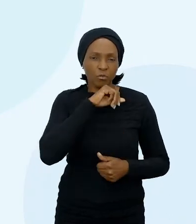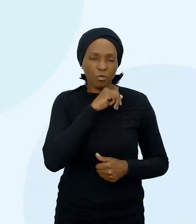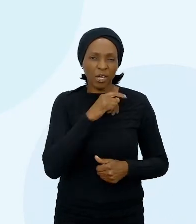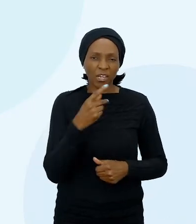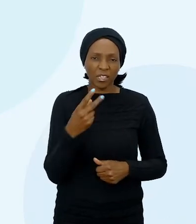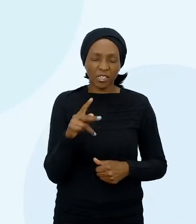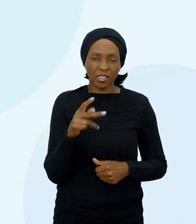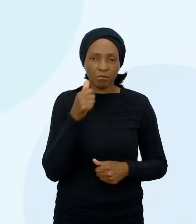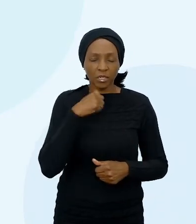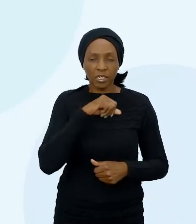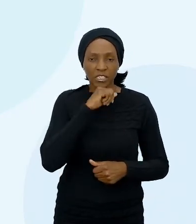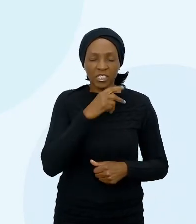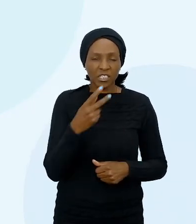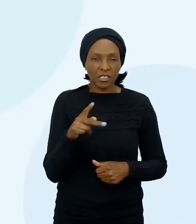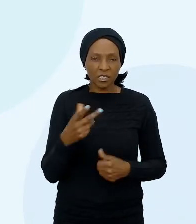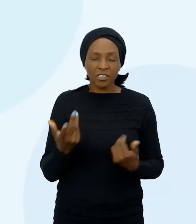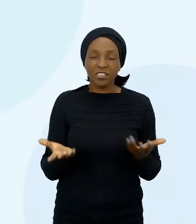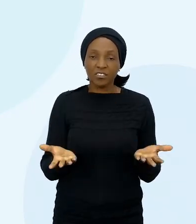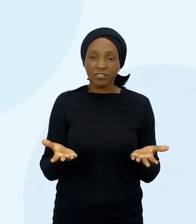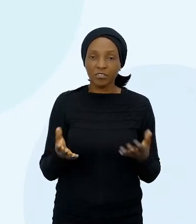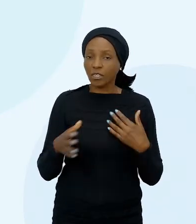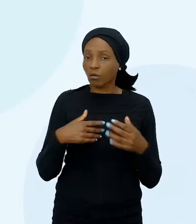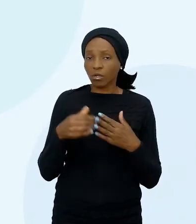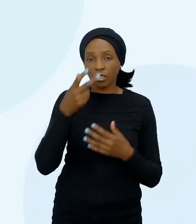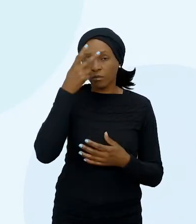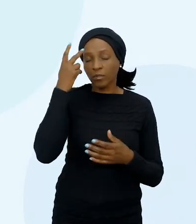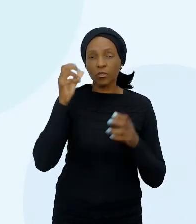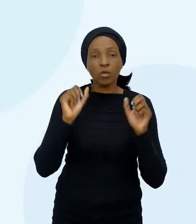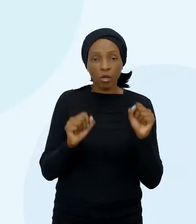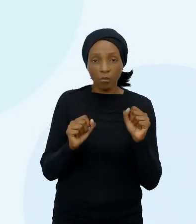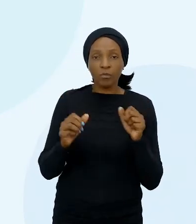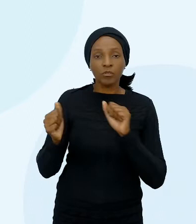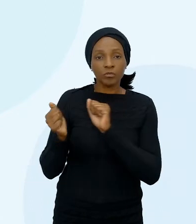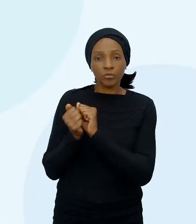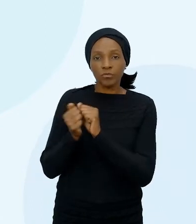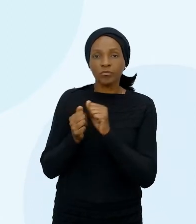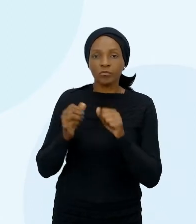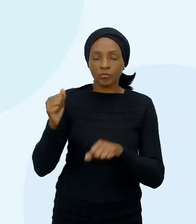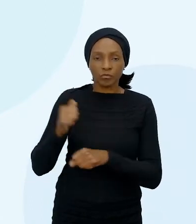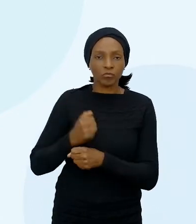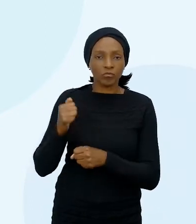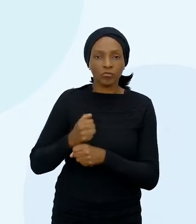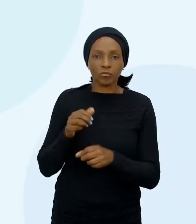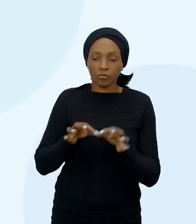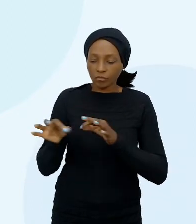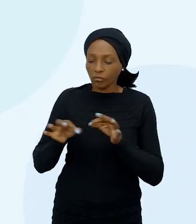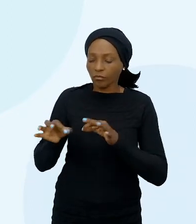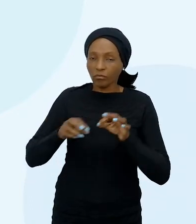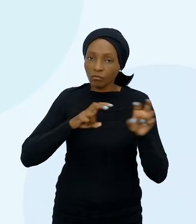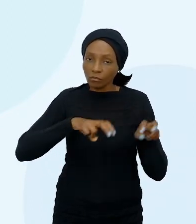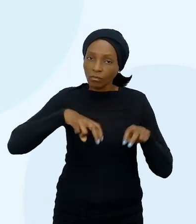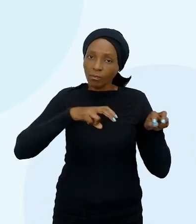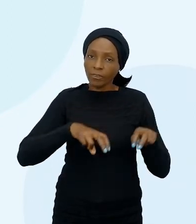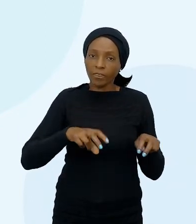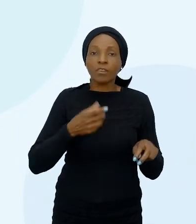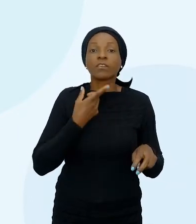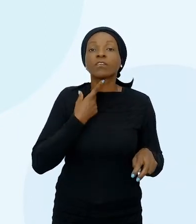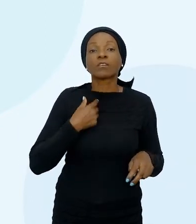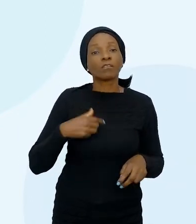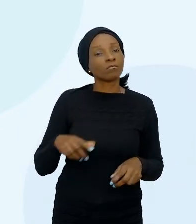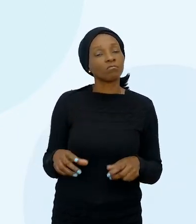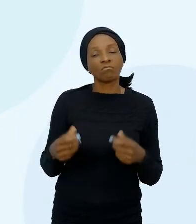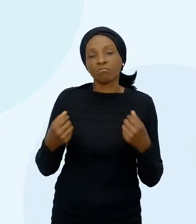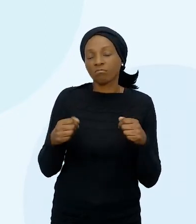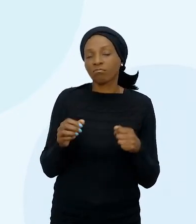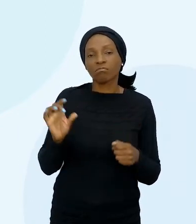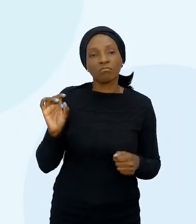pode participar da elaboração e construção de uma horta, né? Basta querer ter vontade ali e o pessoal